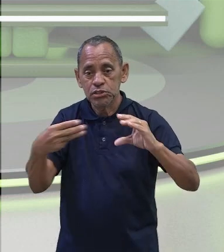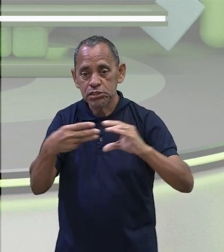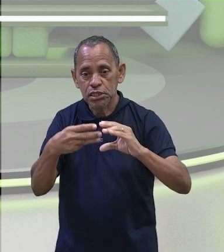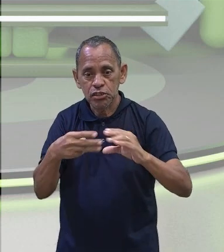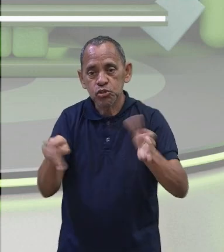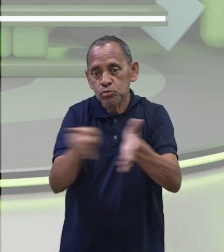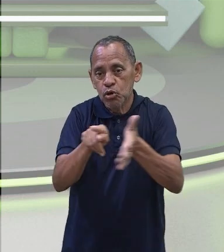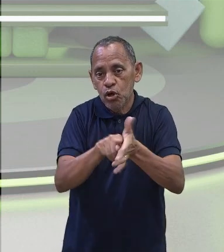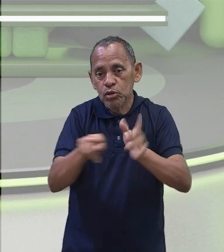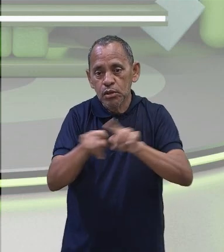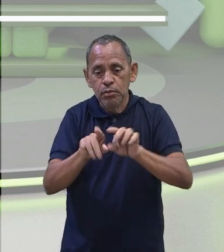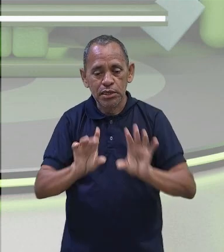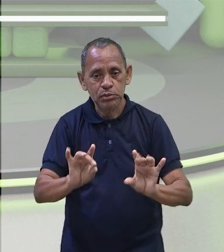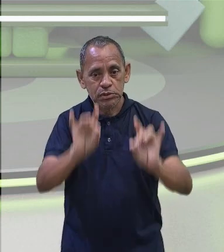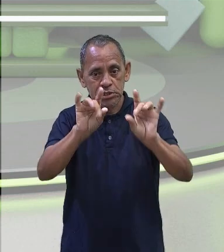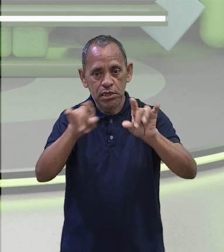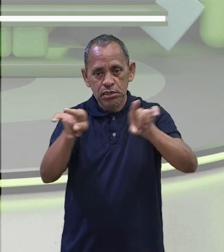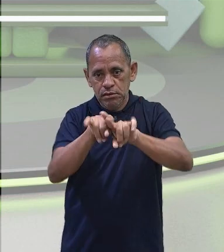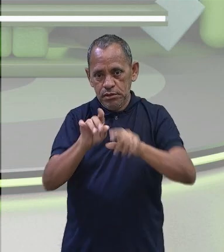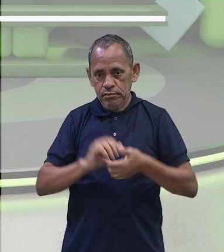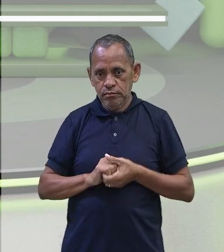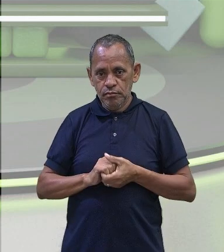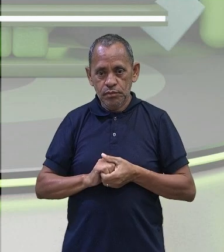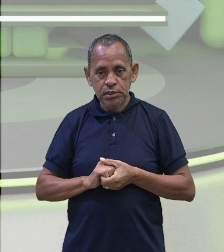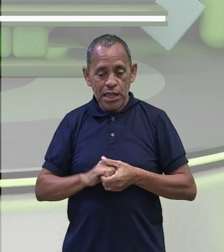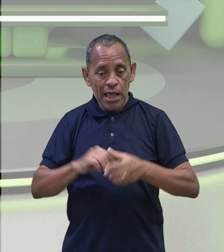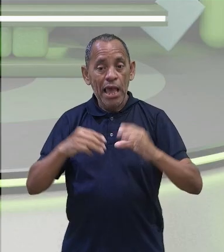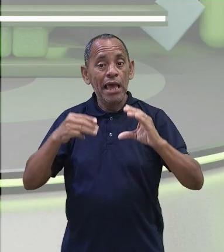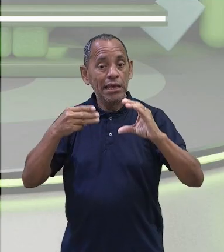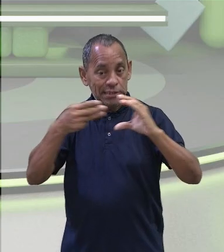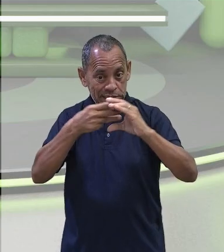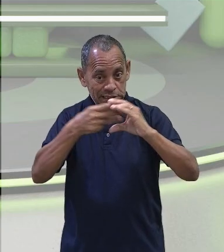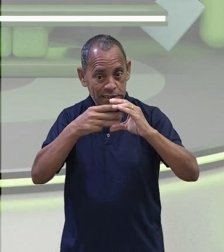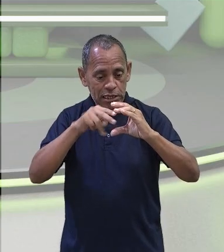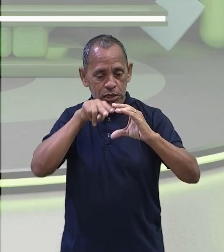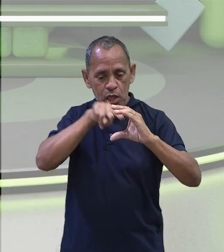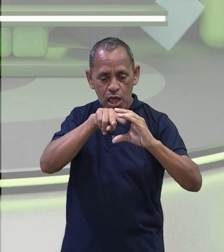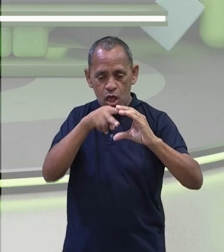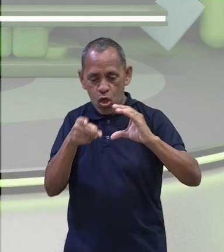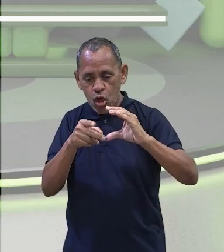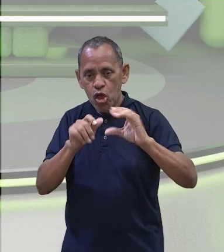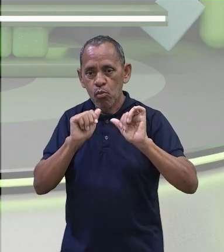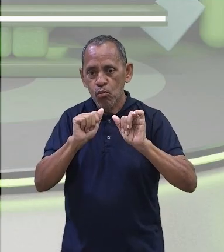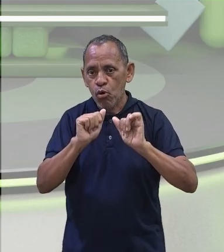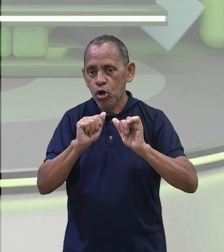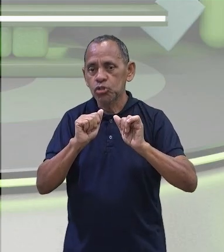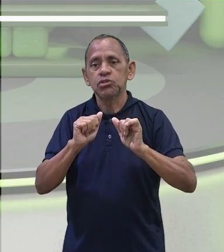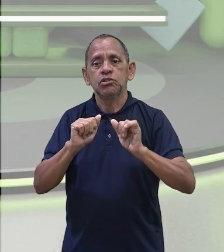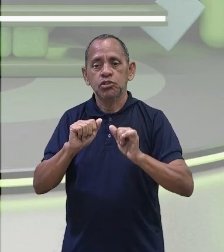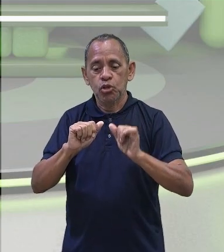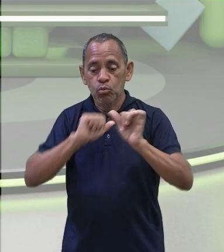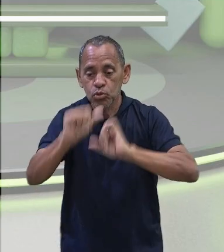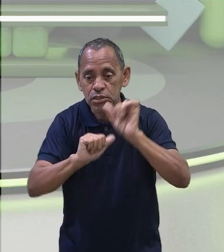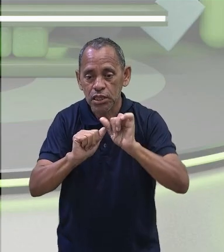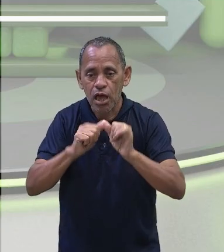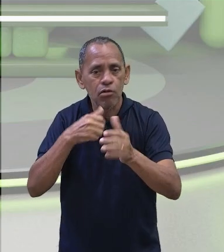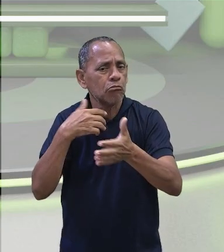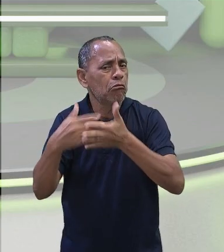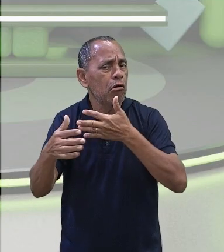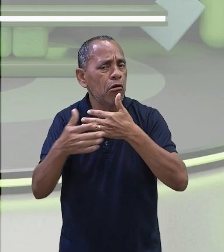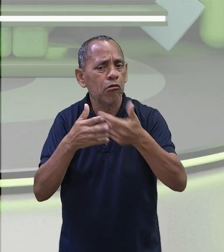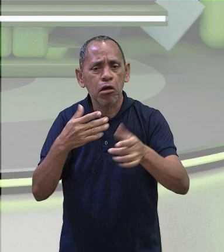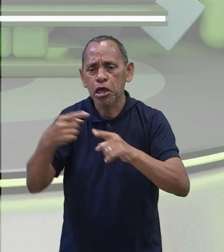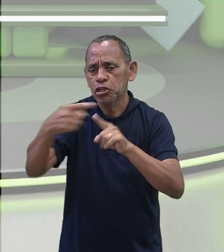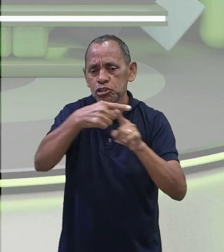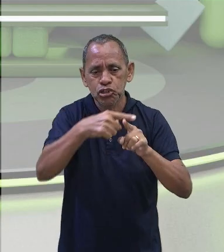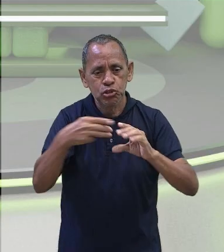especializadas. Então, as células-tronco são aquelas células que elas podem se tornar qualquer tipo de célula do corpo. Então, ela